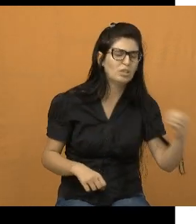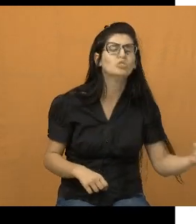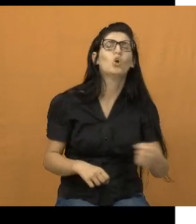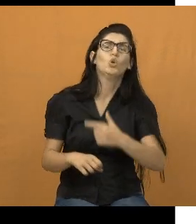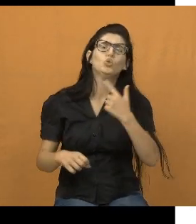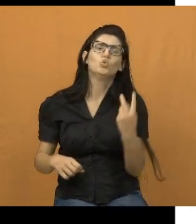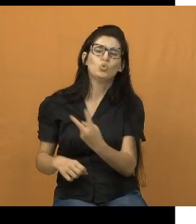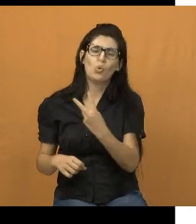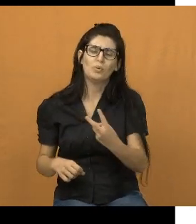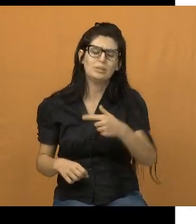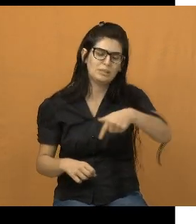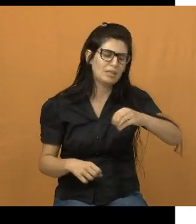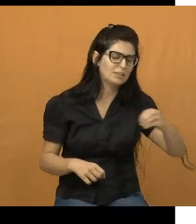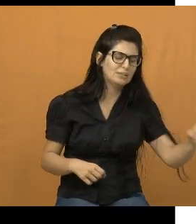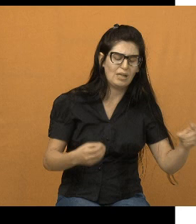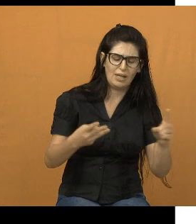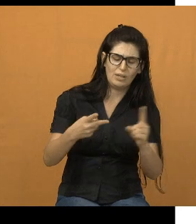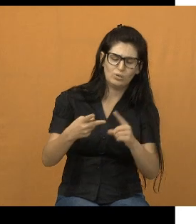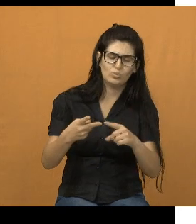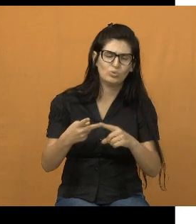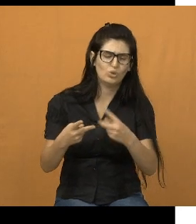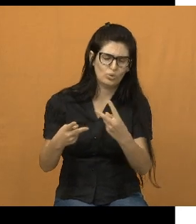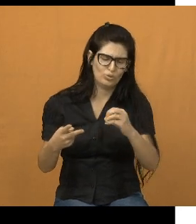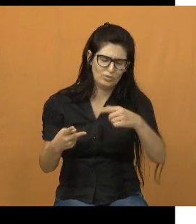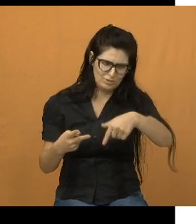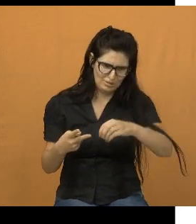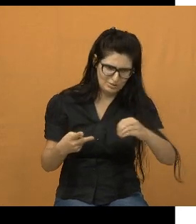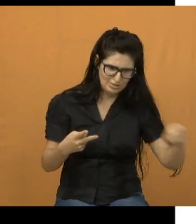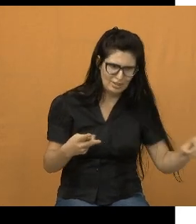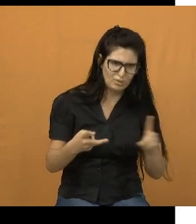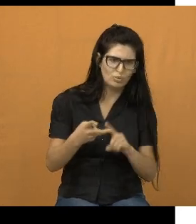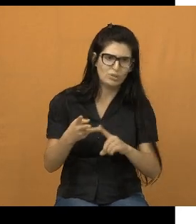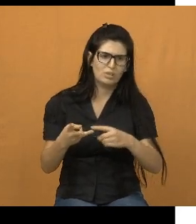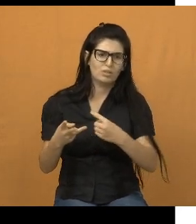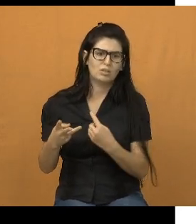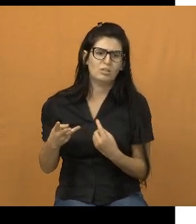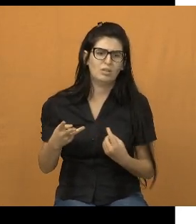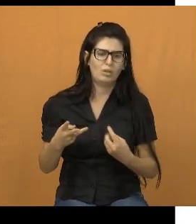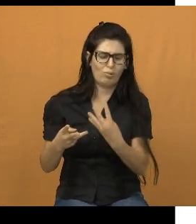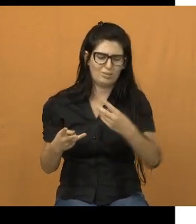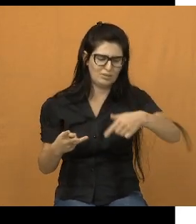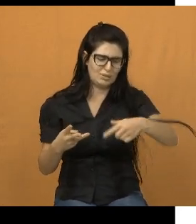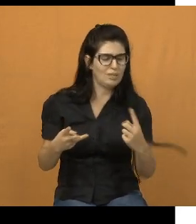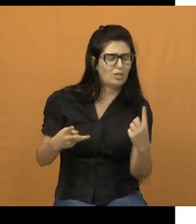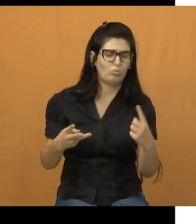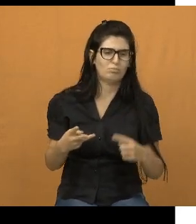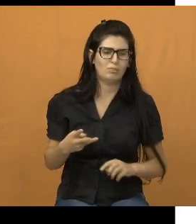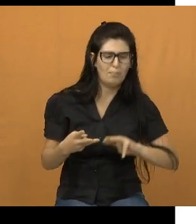2.700.000 e no terceiro 471 mil reais.